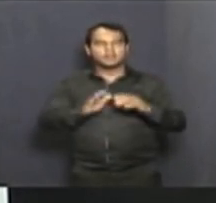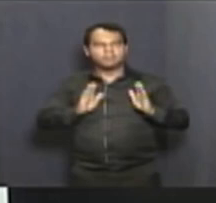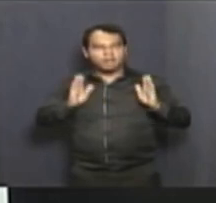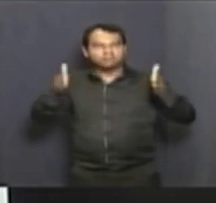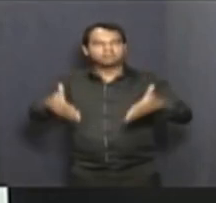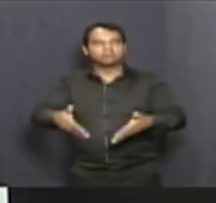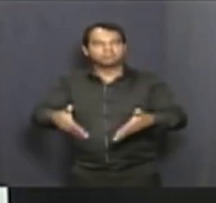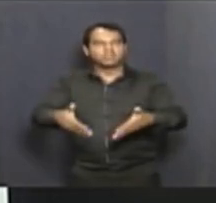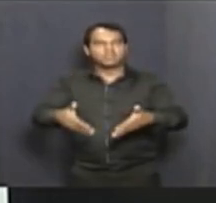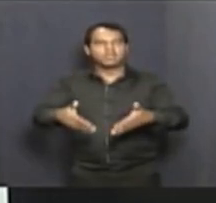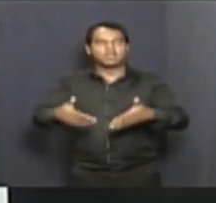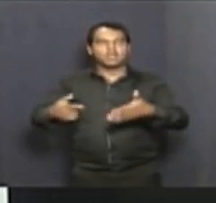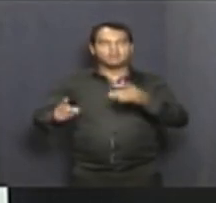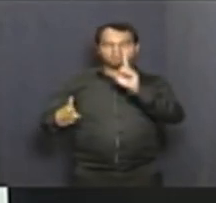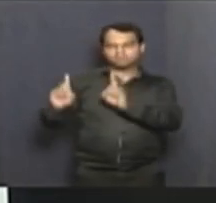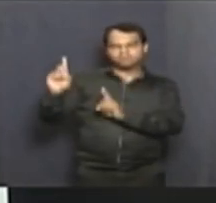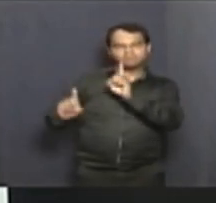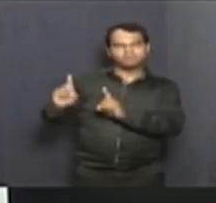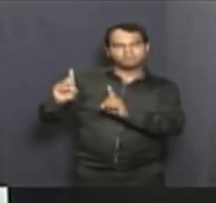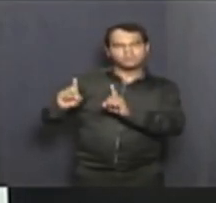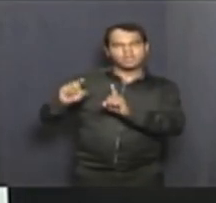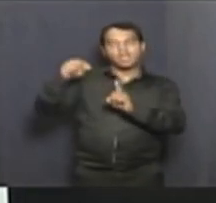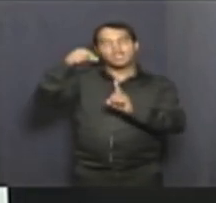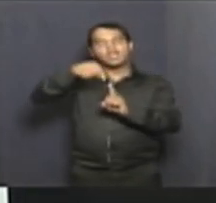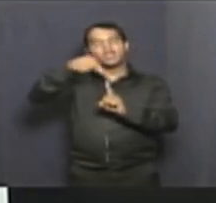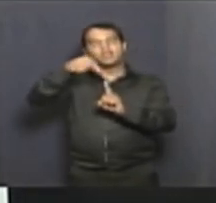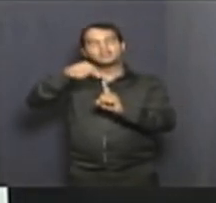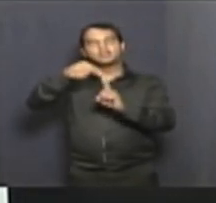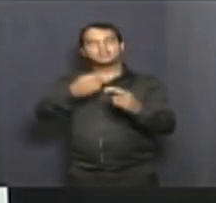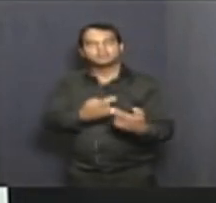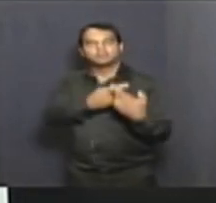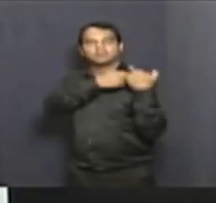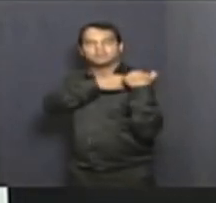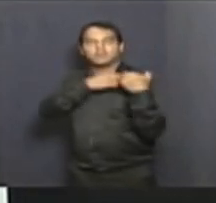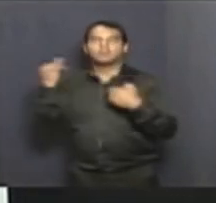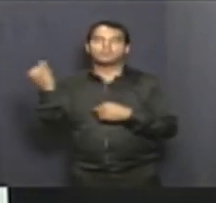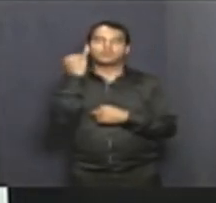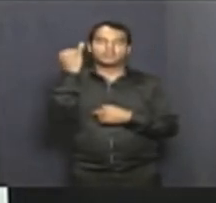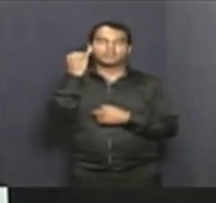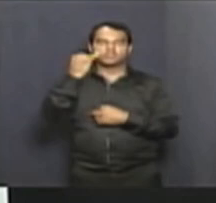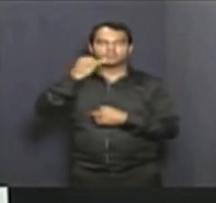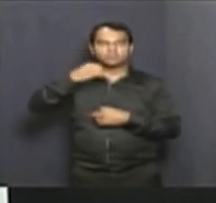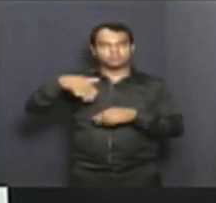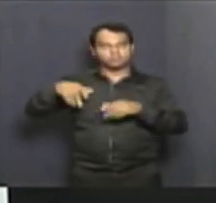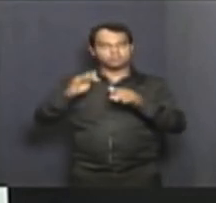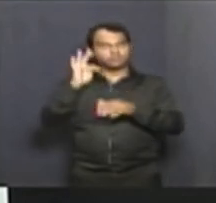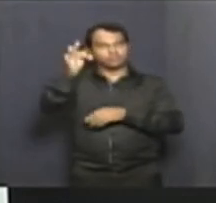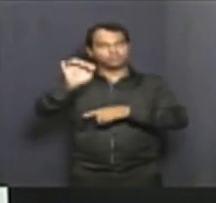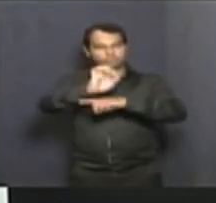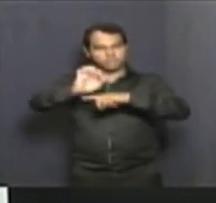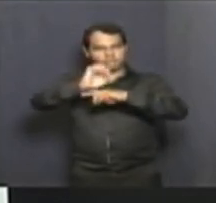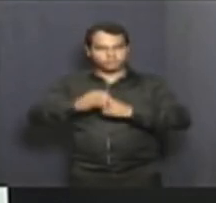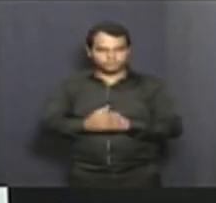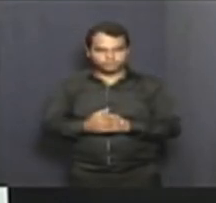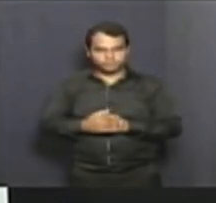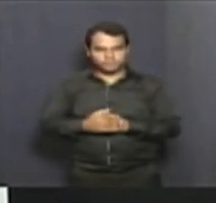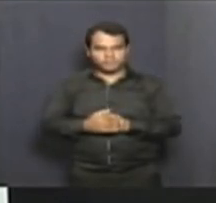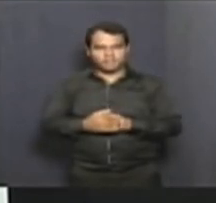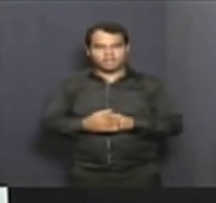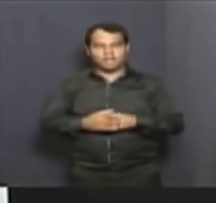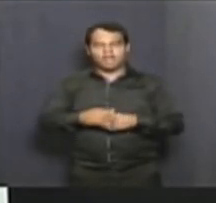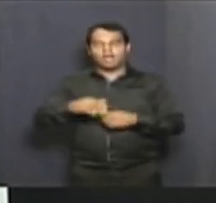disputando este cargo tão importante para o futuro de nosso estado minha vista de na